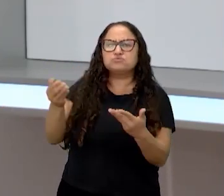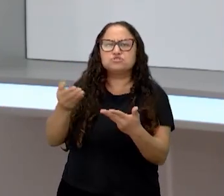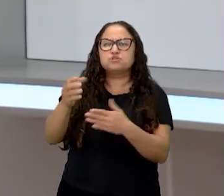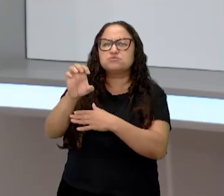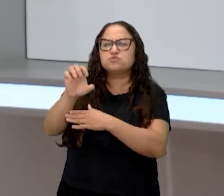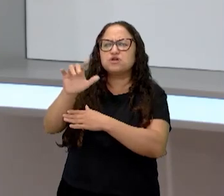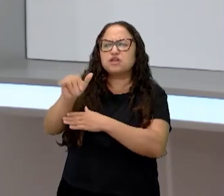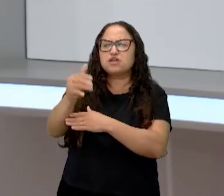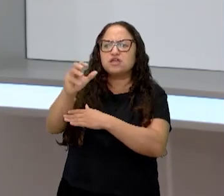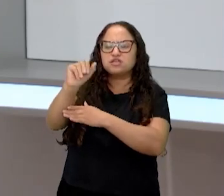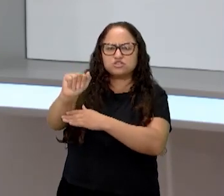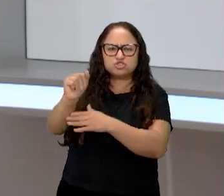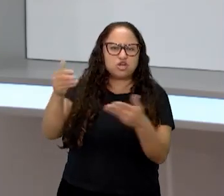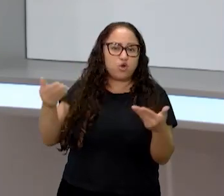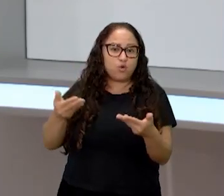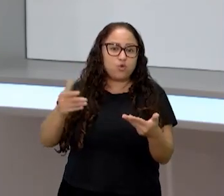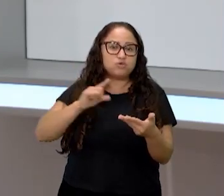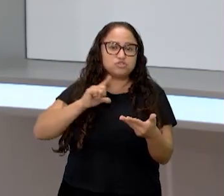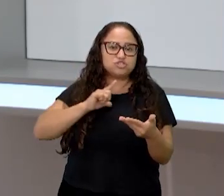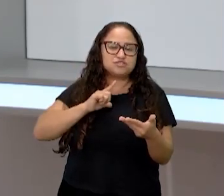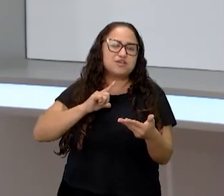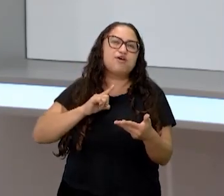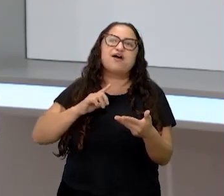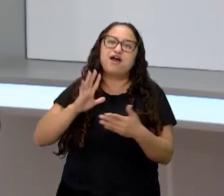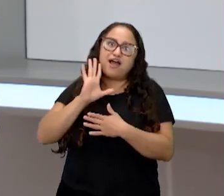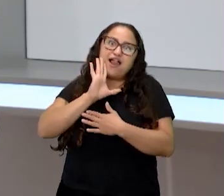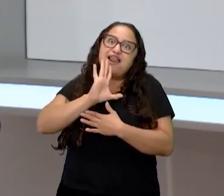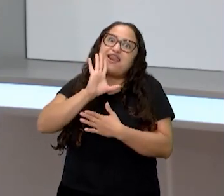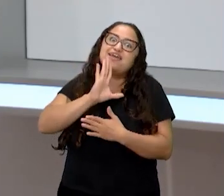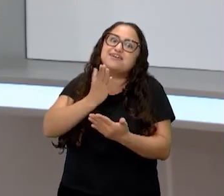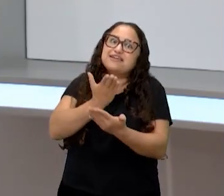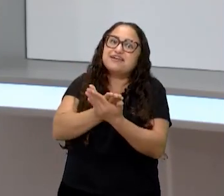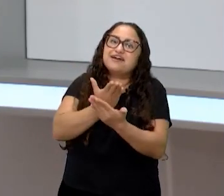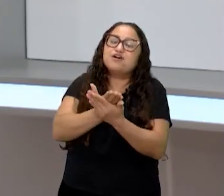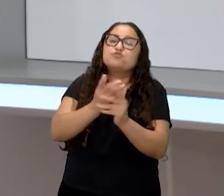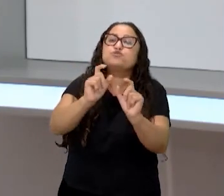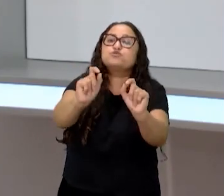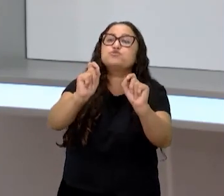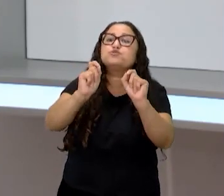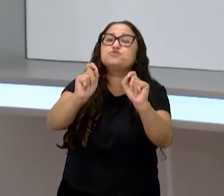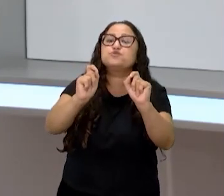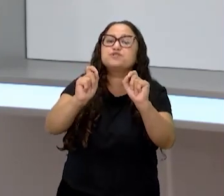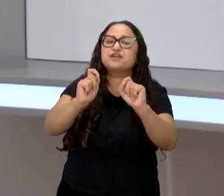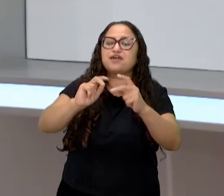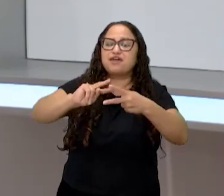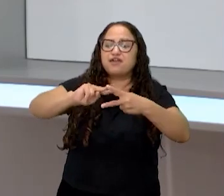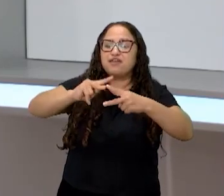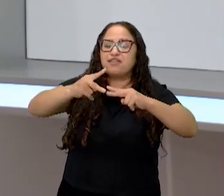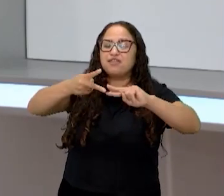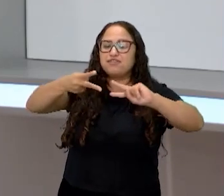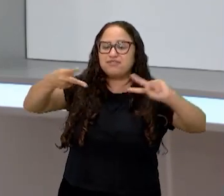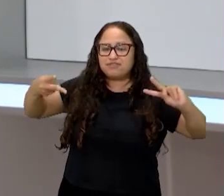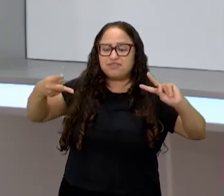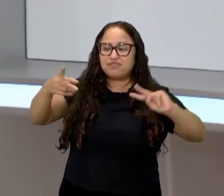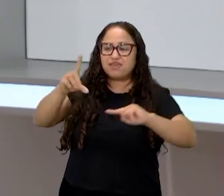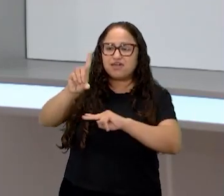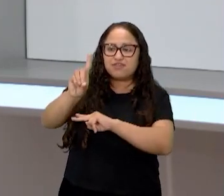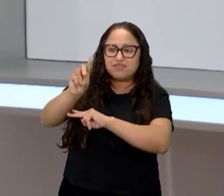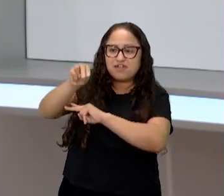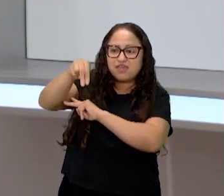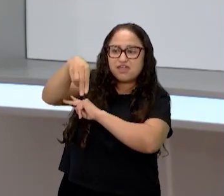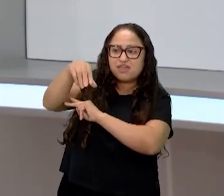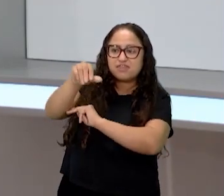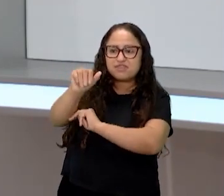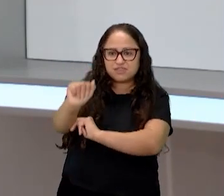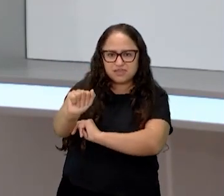hoje, né, a gente tem aí uma aula super bacana onde a gente vai falar a respeito do DNA. E aí vocês